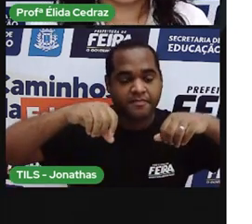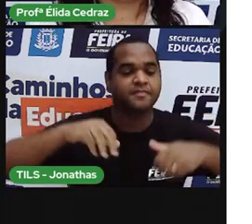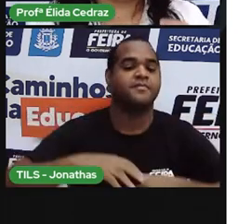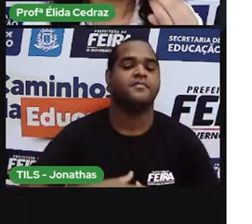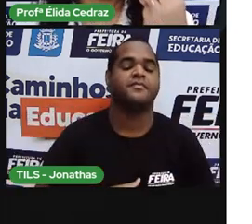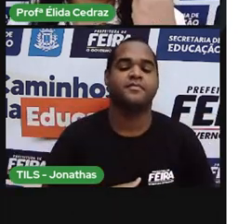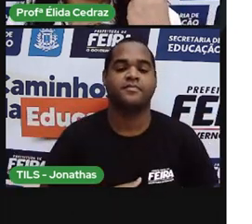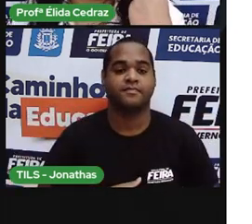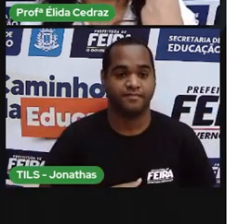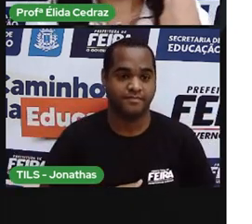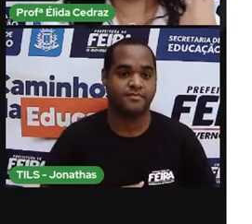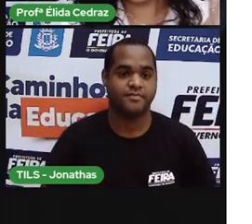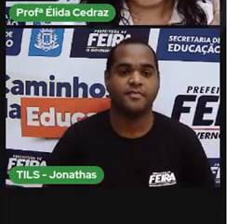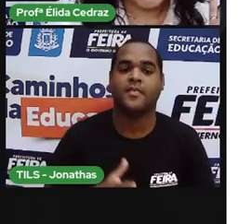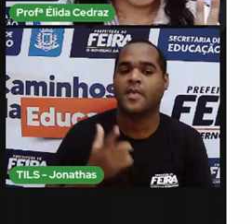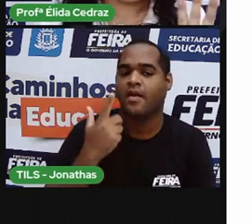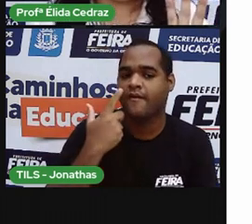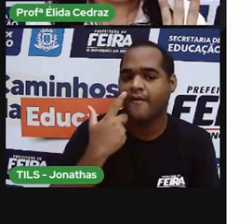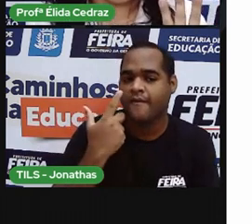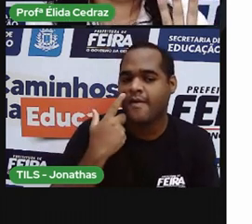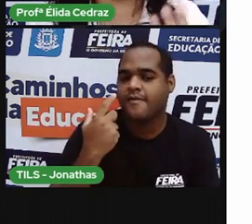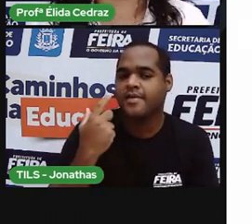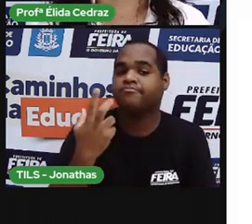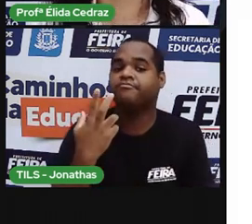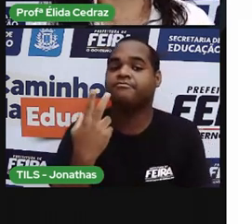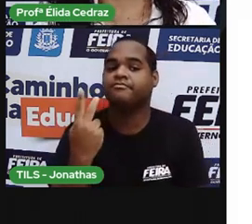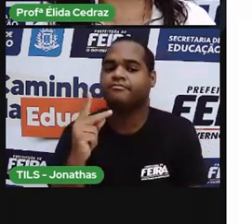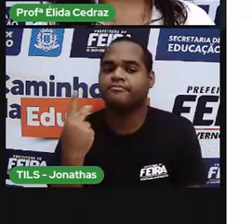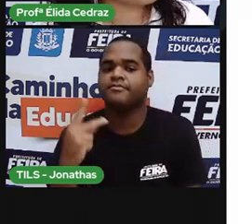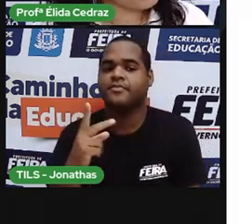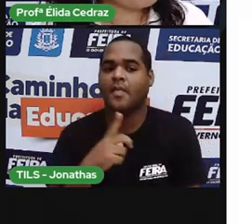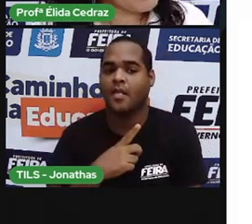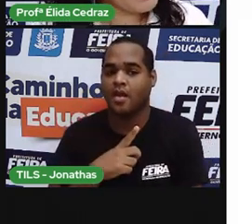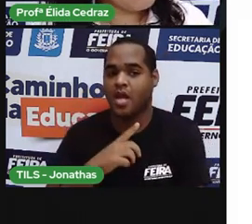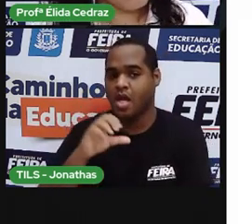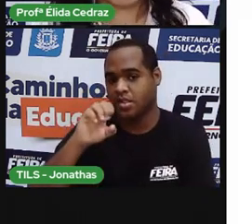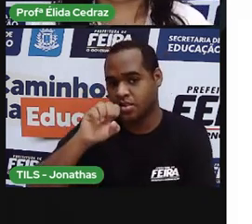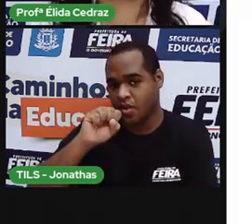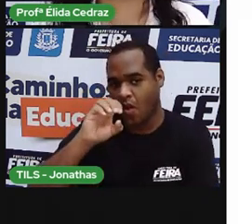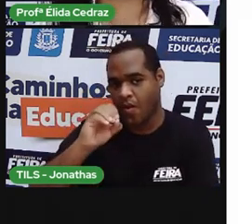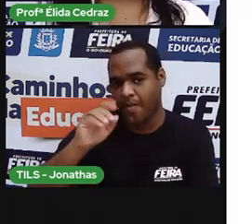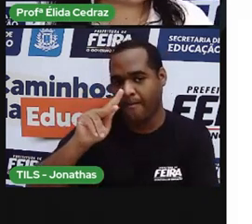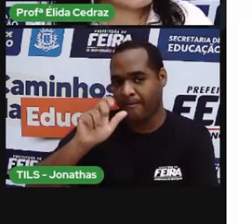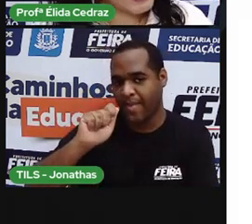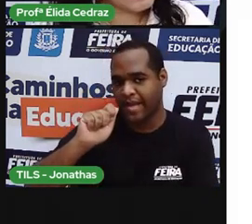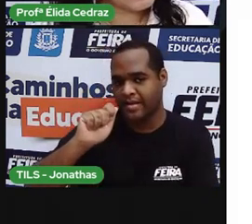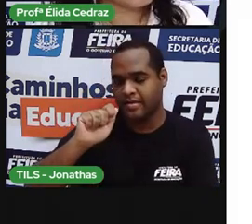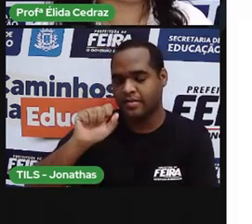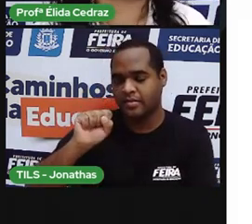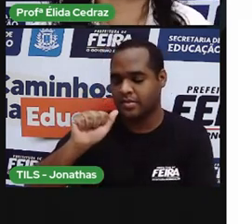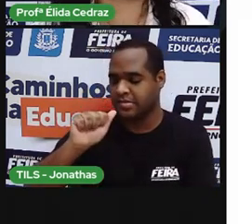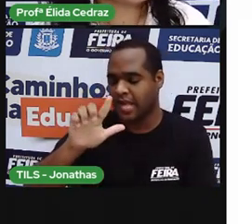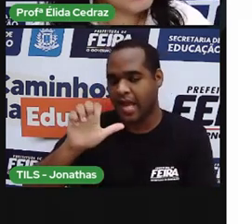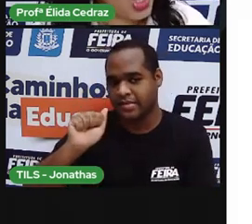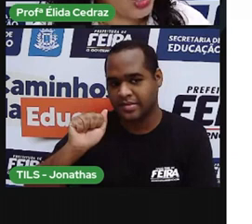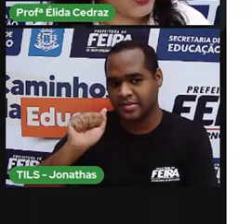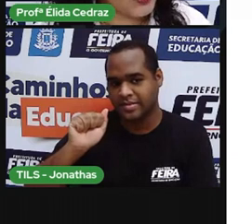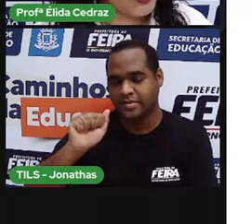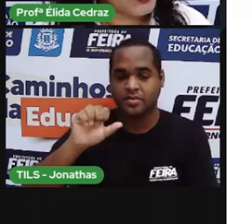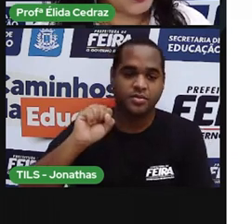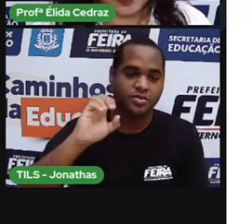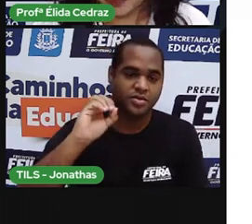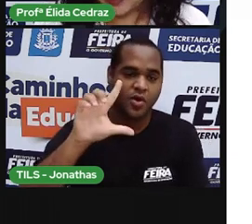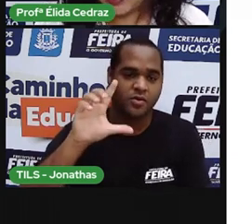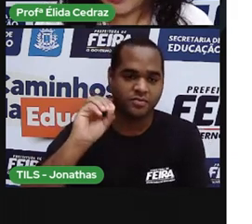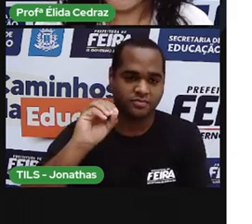sapo, nós fizemos três palavras novas. Sopa, sala e solo.